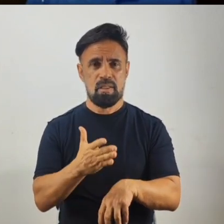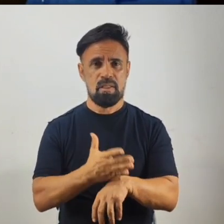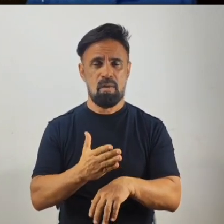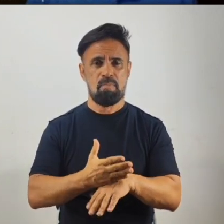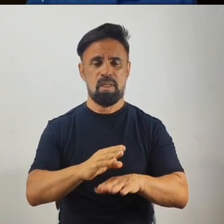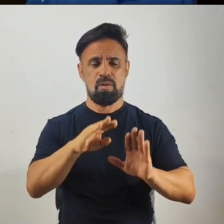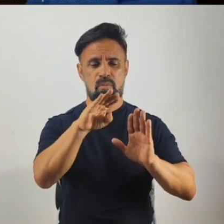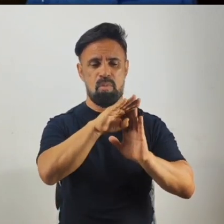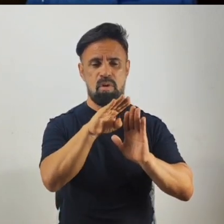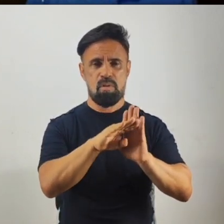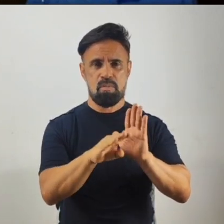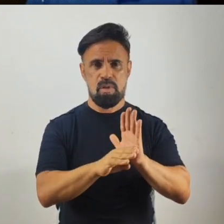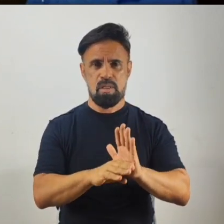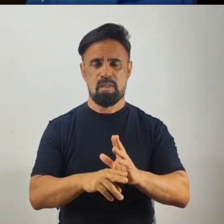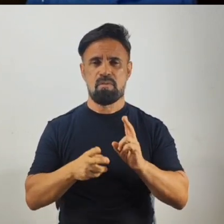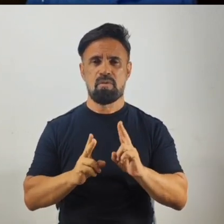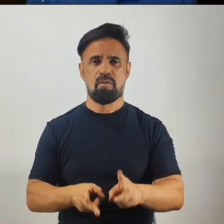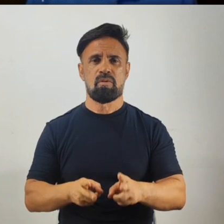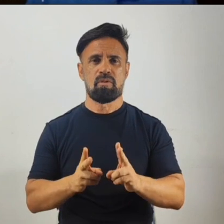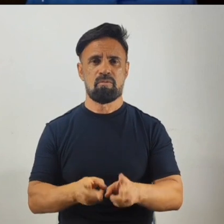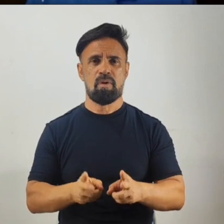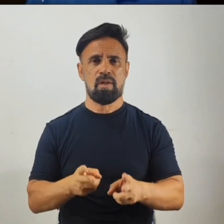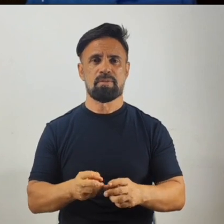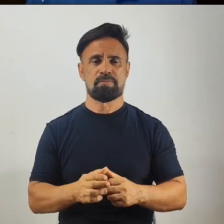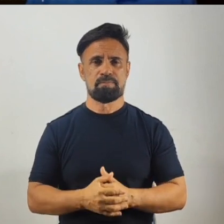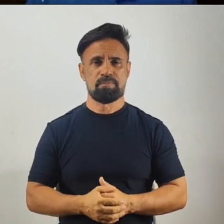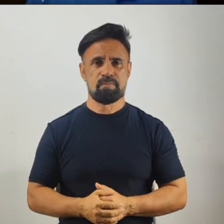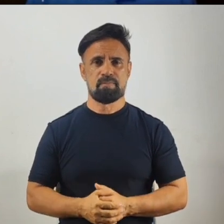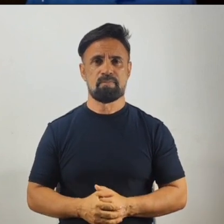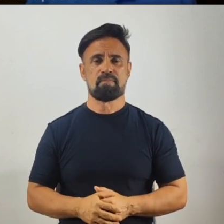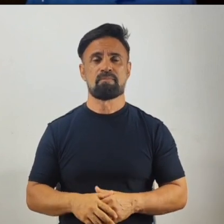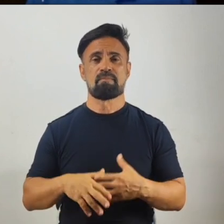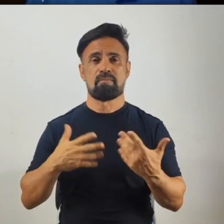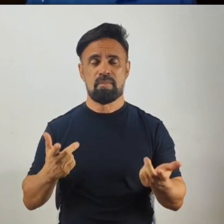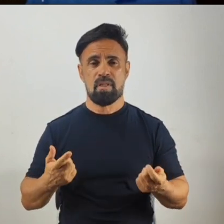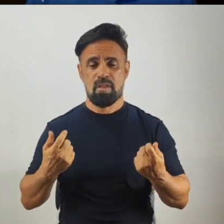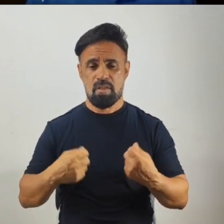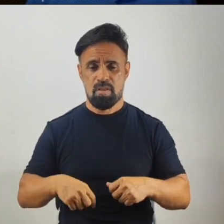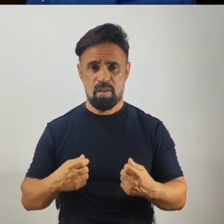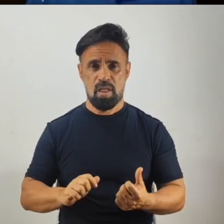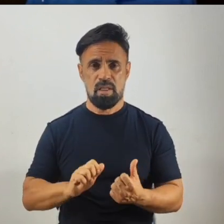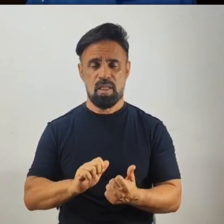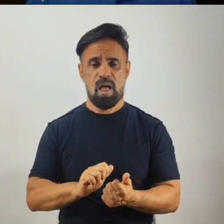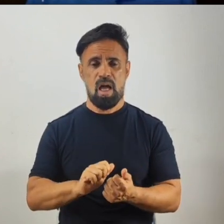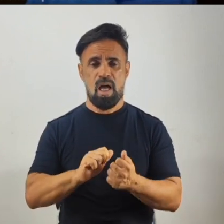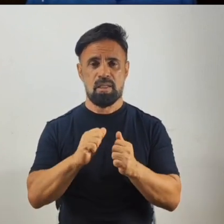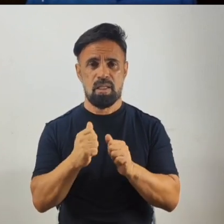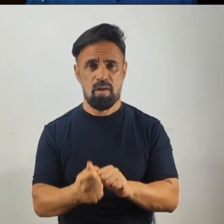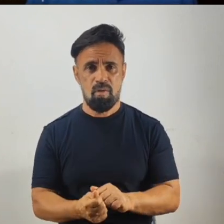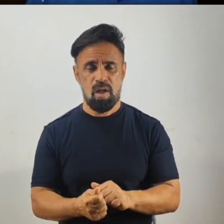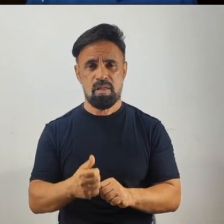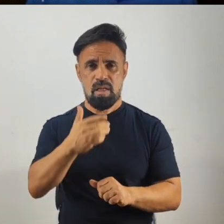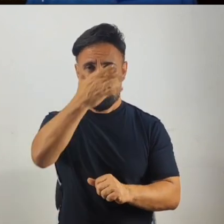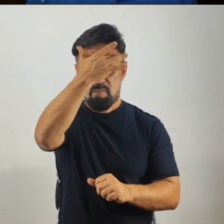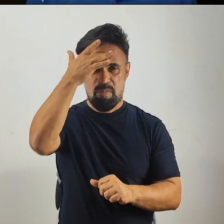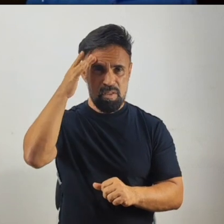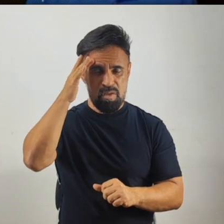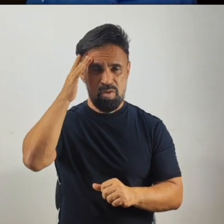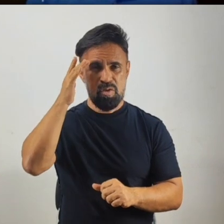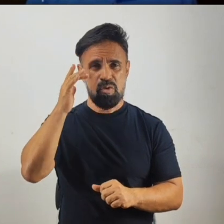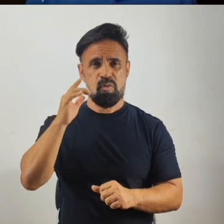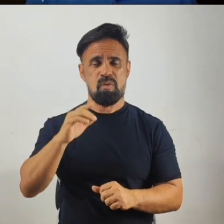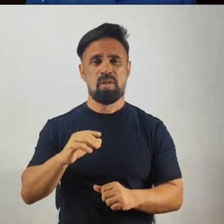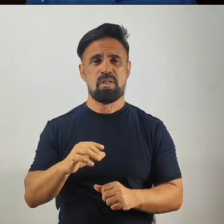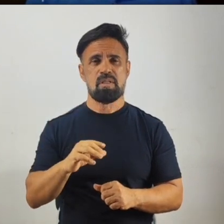documentação das atividades de treinamento e um programa de educação continuada. Então, a necessidade de